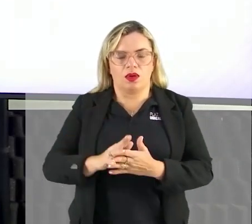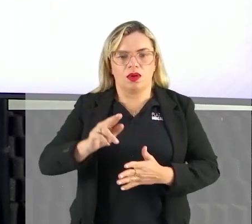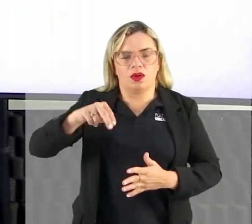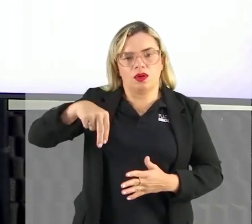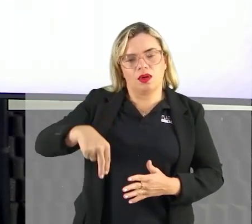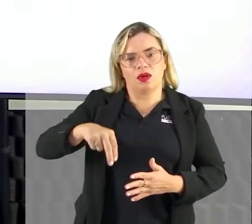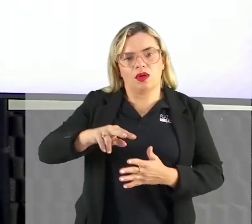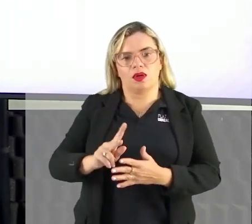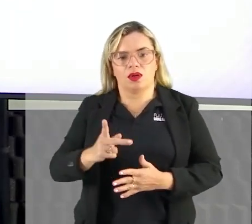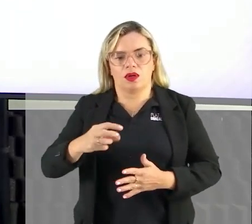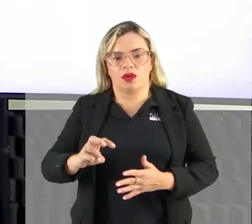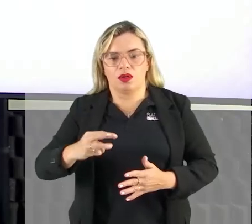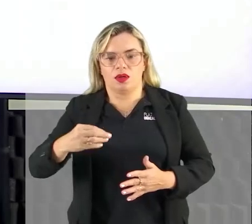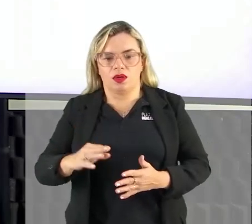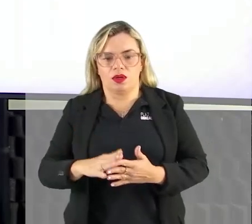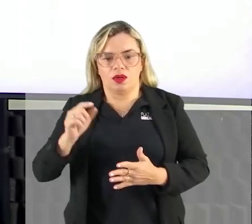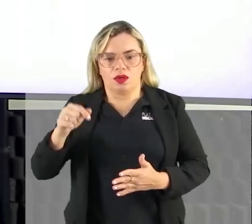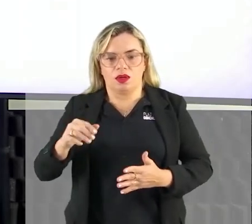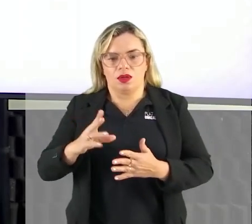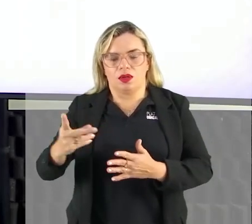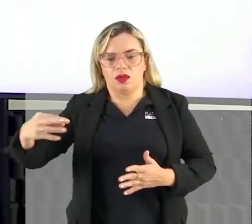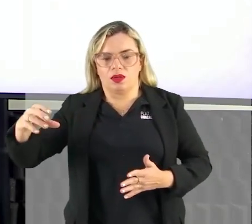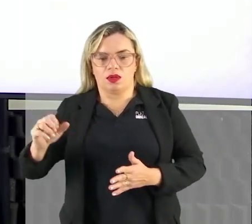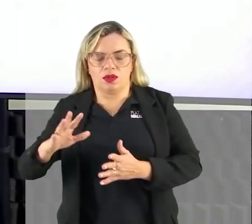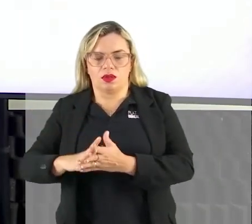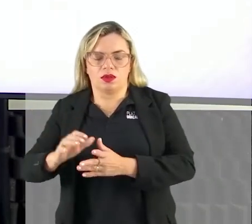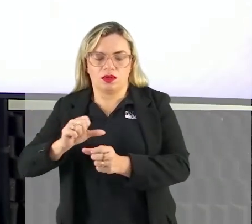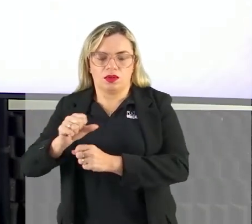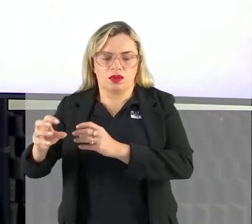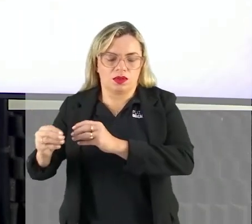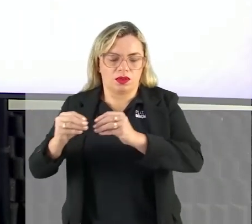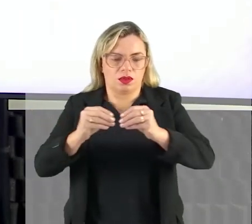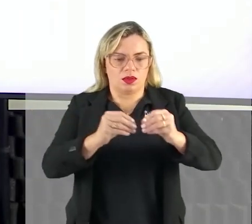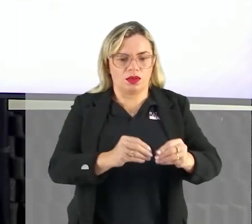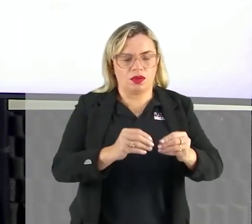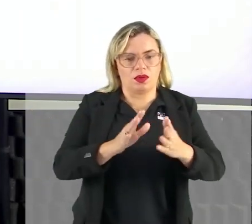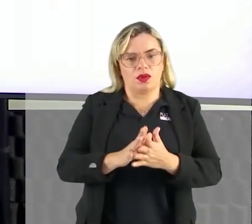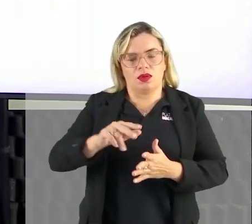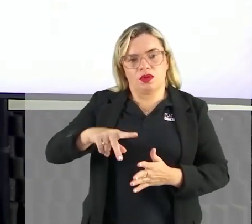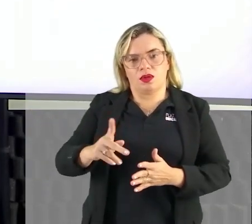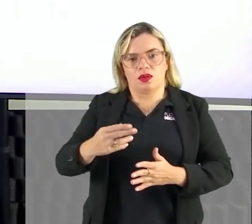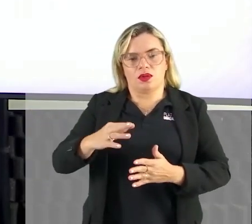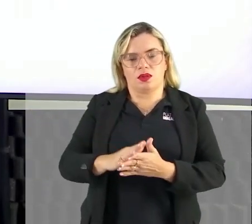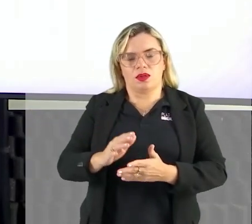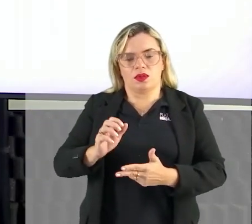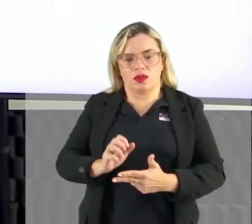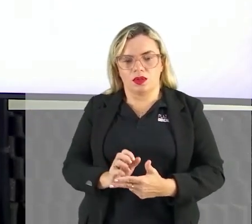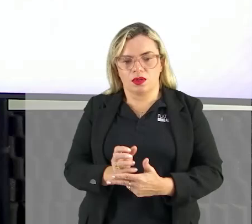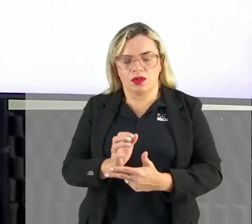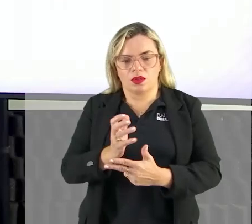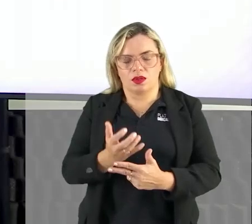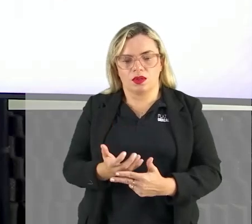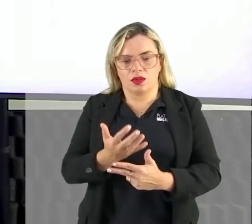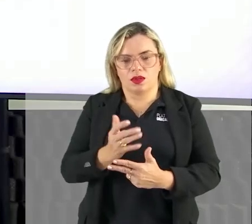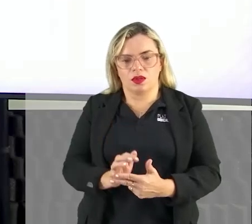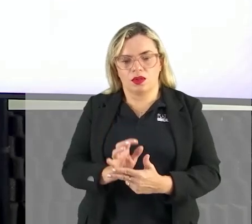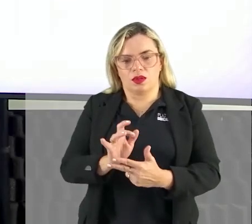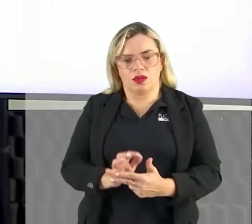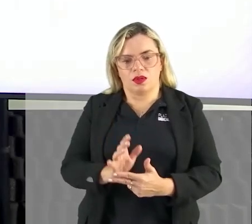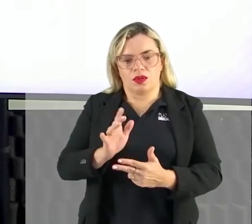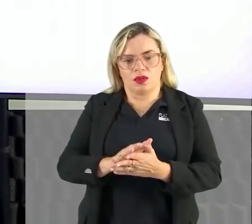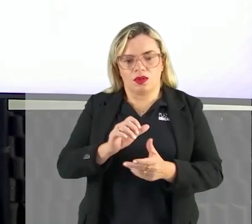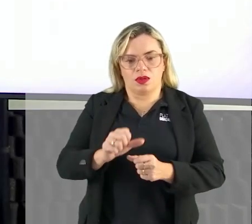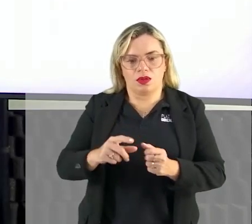Então, tem detritos também nitrogenados virando amônia. A amônia virando nitrito